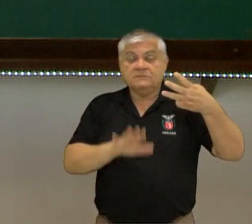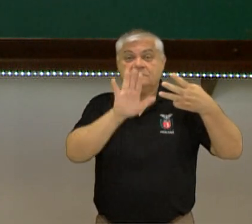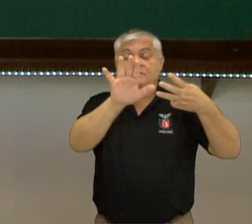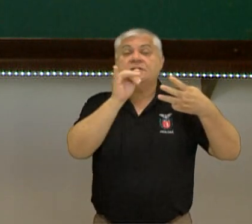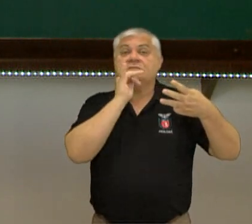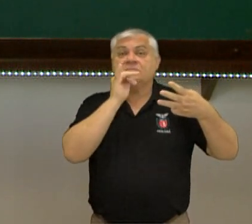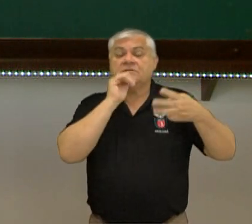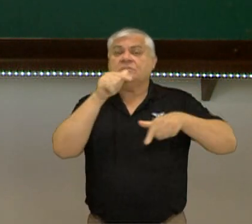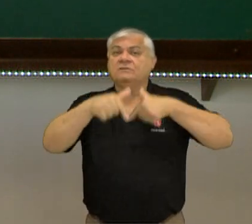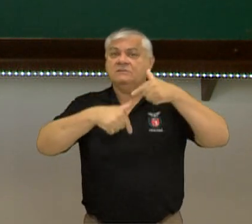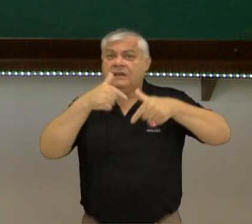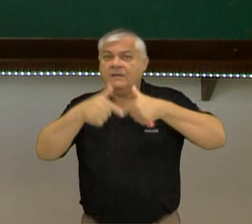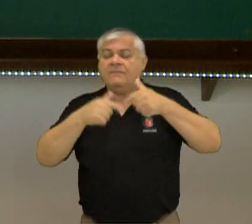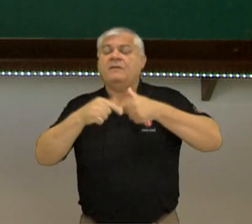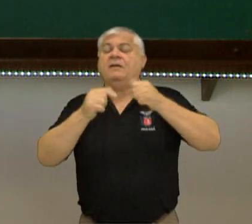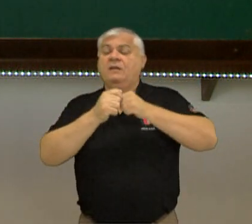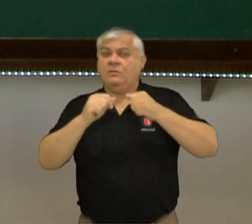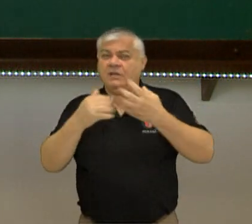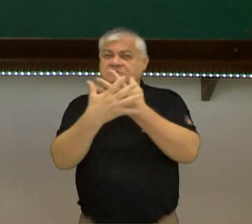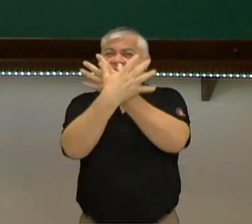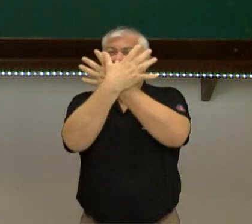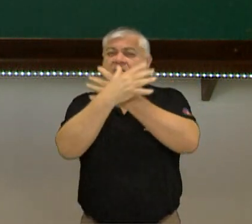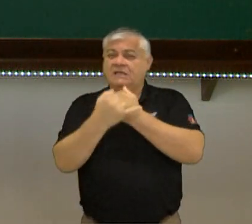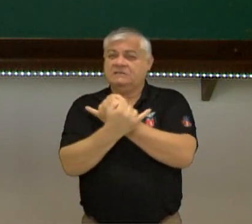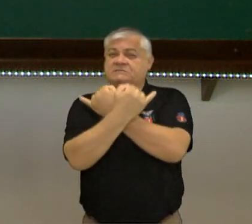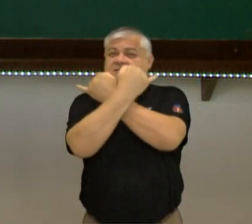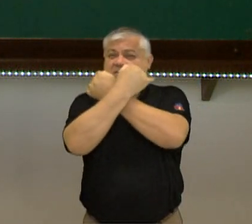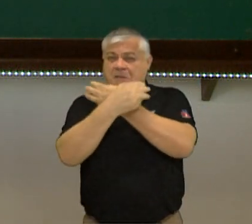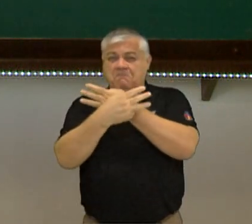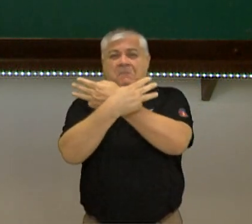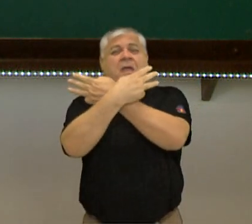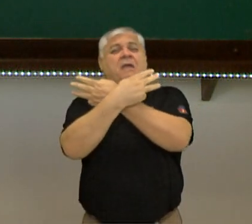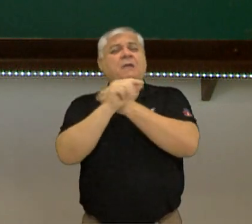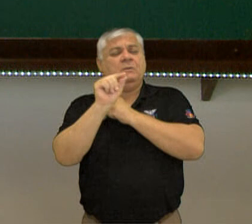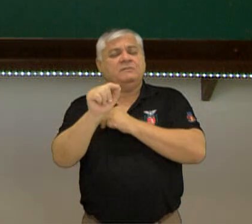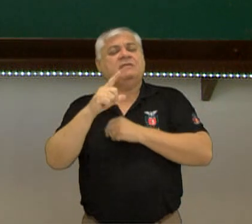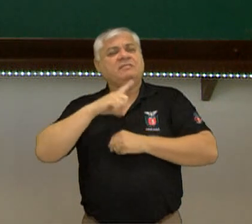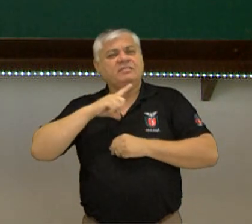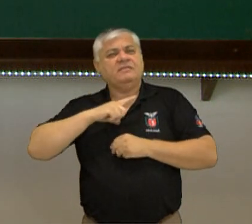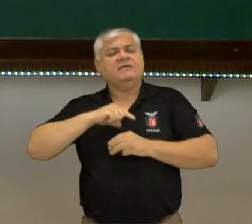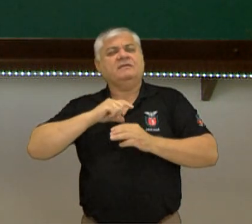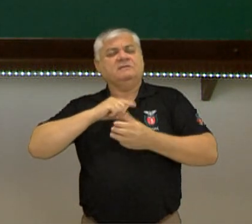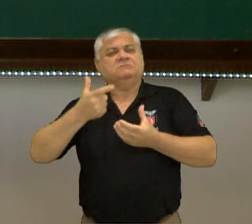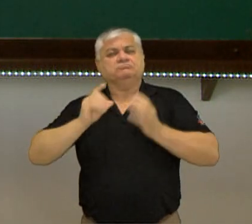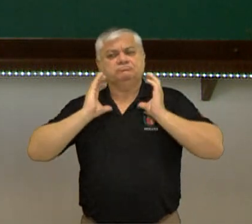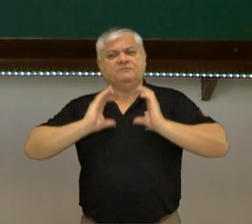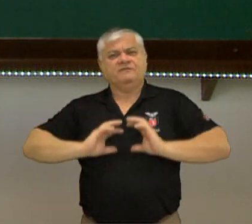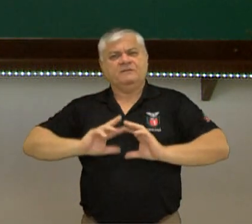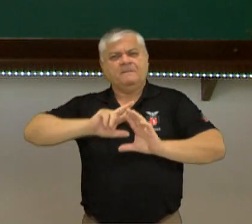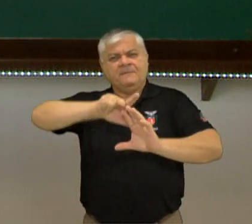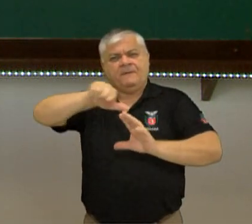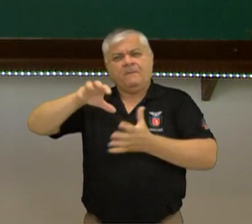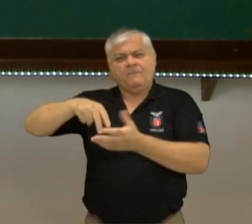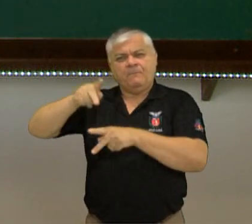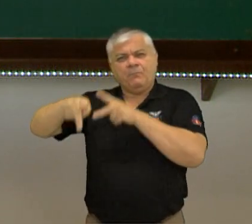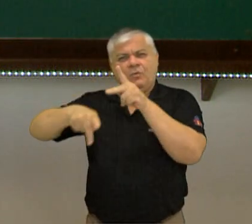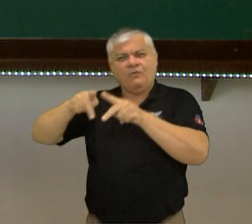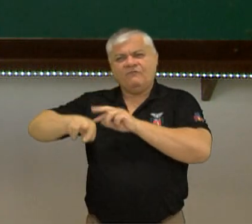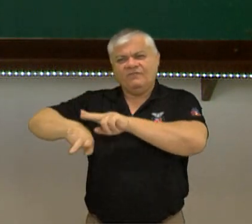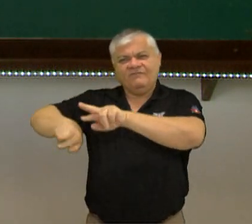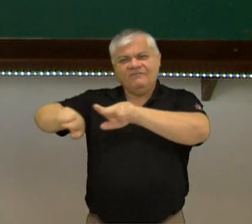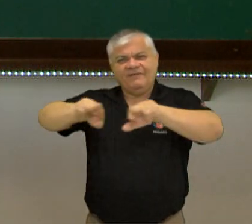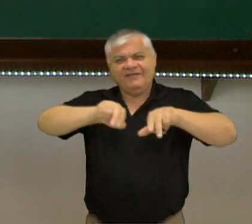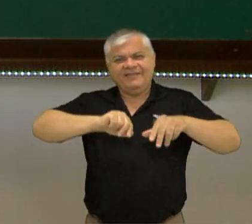trabalha os maias, astecas e incas, mas saibam, né, que nós temos outras civilizações tão importantes quanto que habitavam, né, o